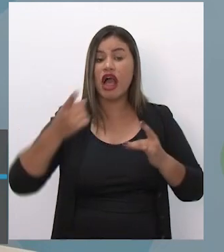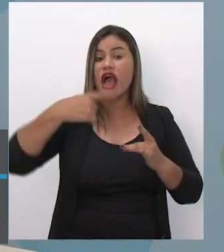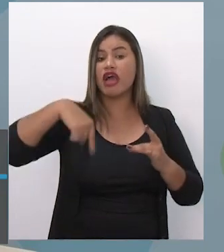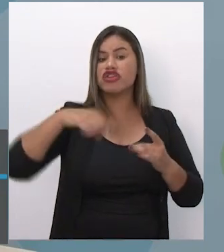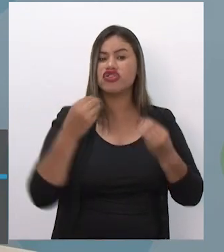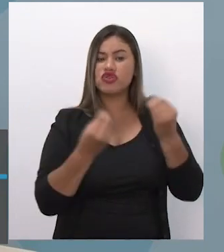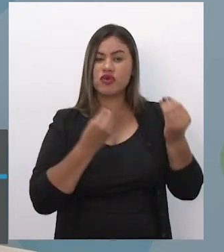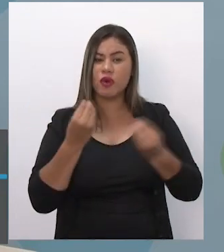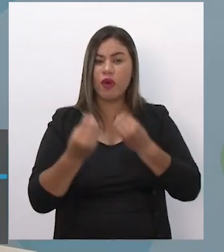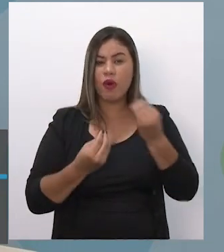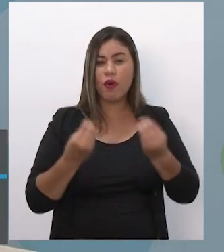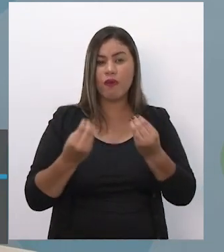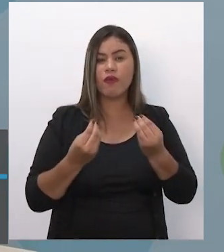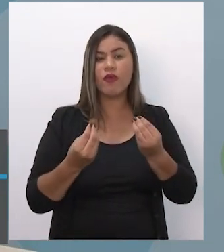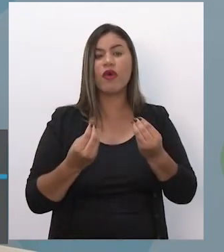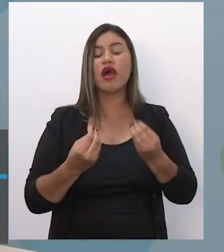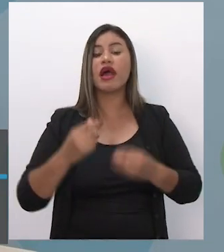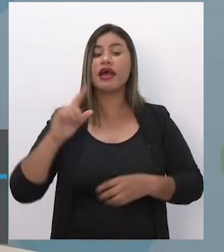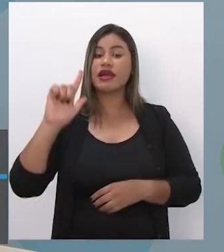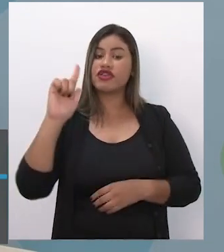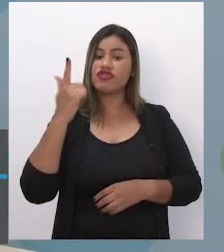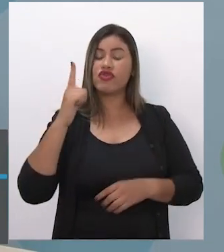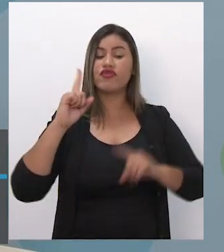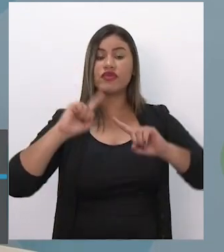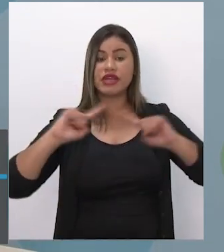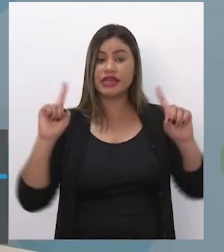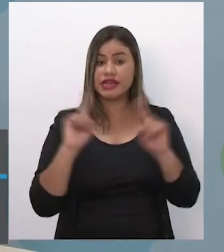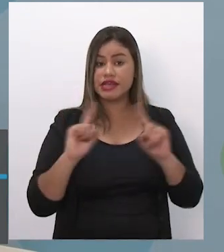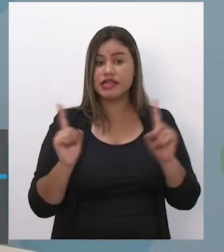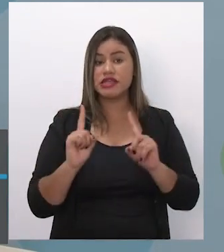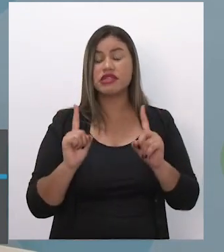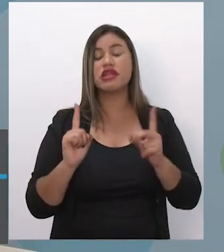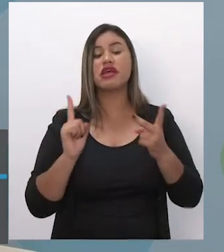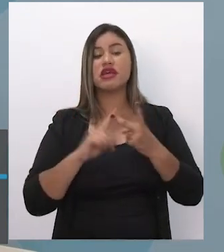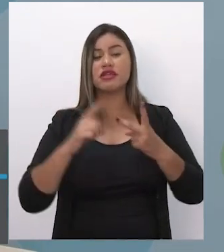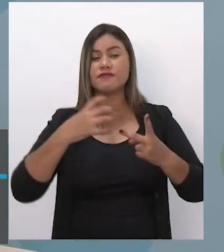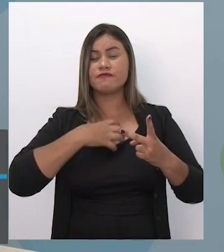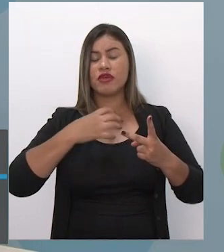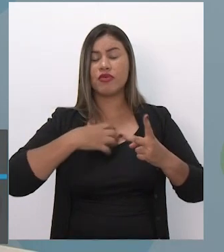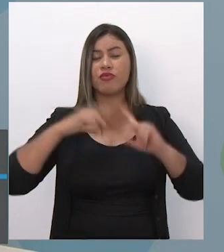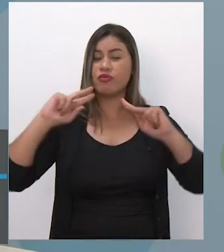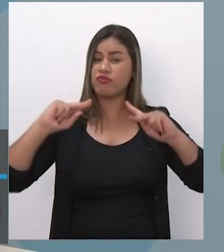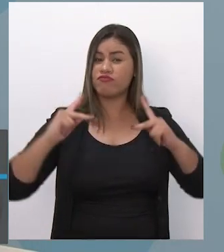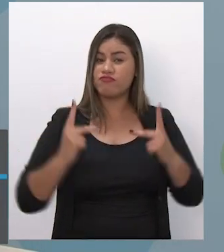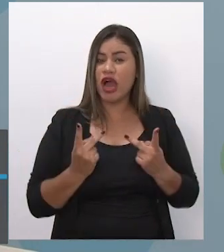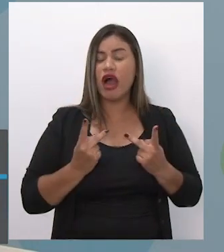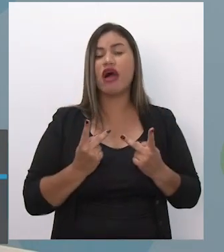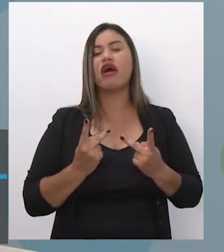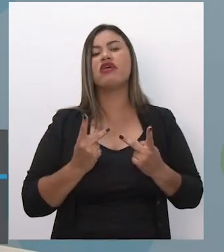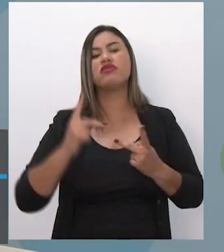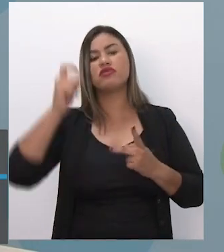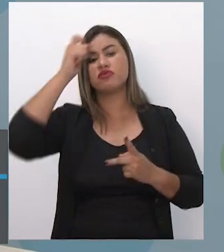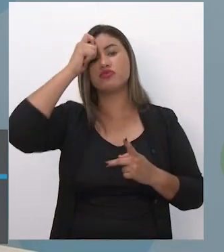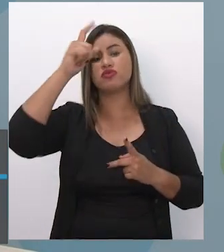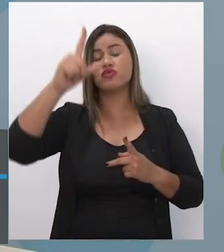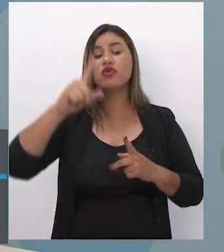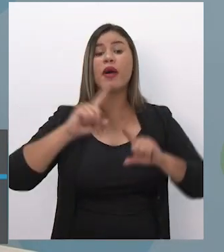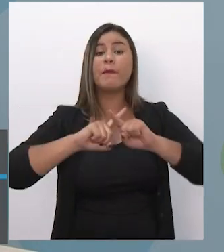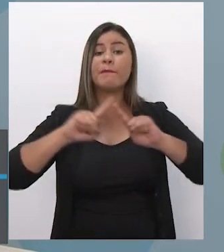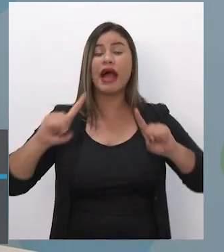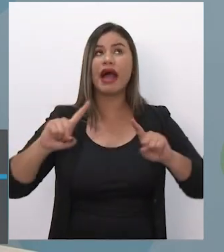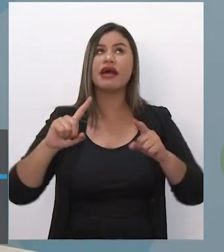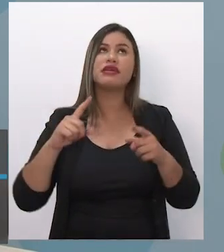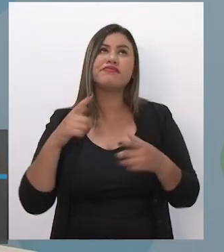a abordagem da geografia crítica e da geografia humanista cultural, tá? Mas as outras geografias, né,